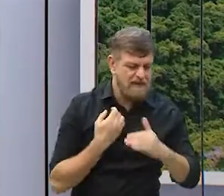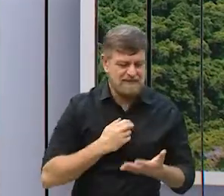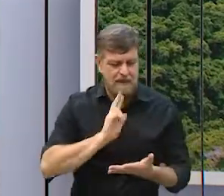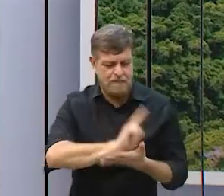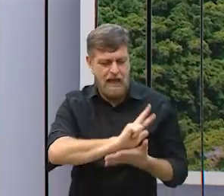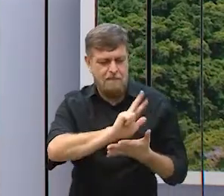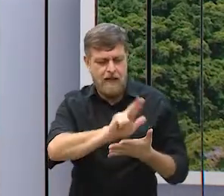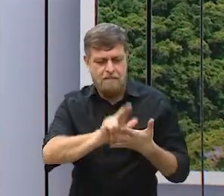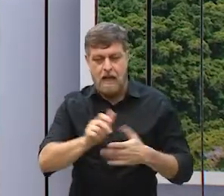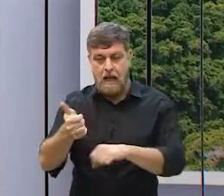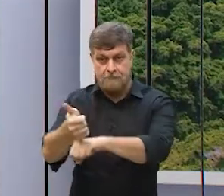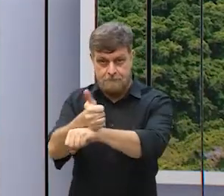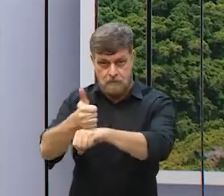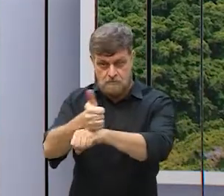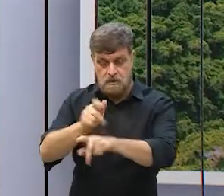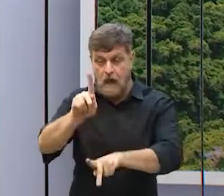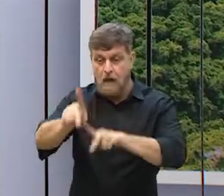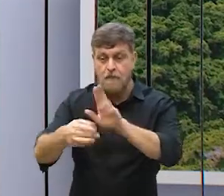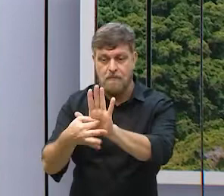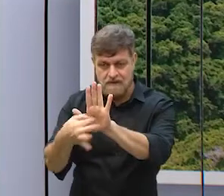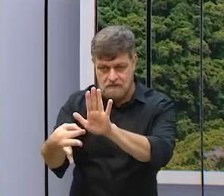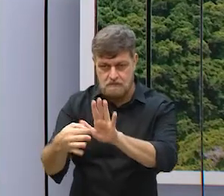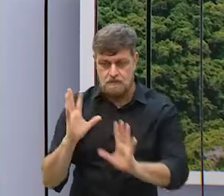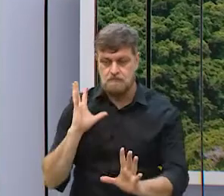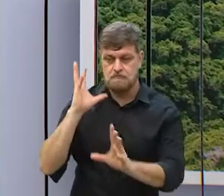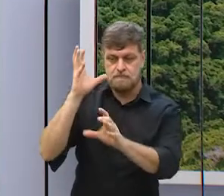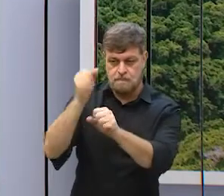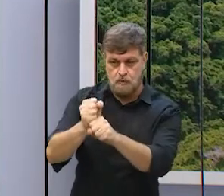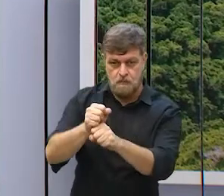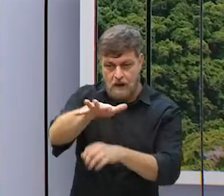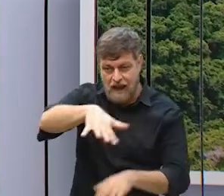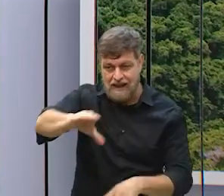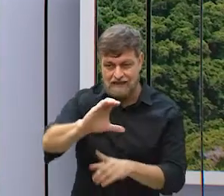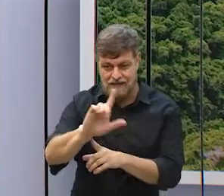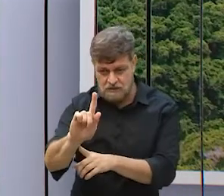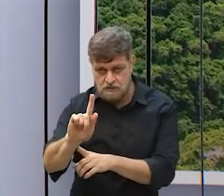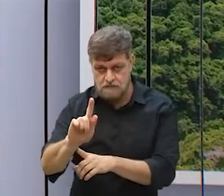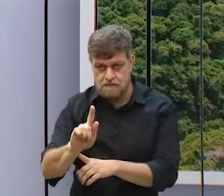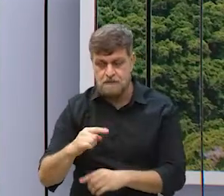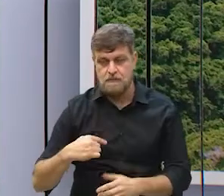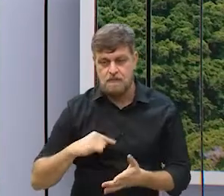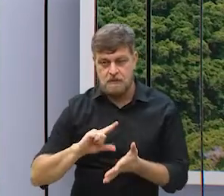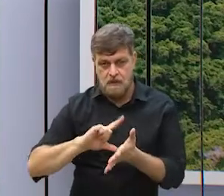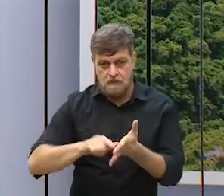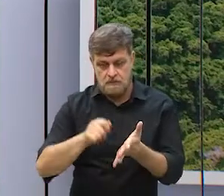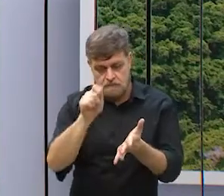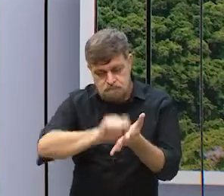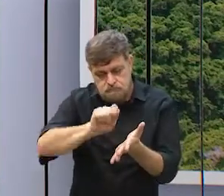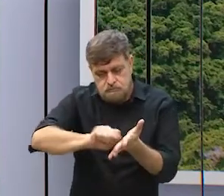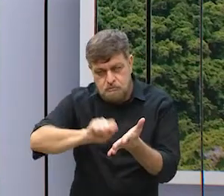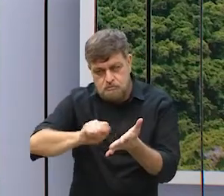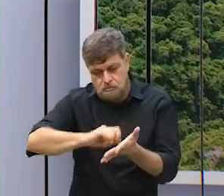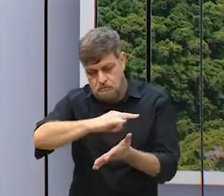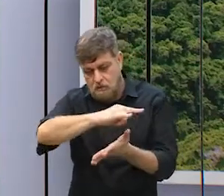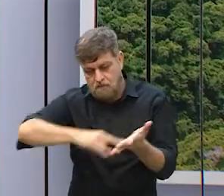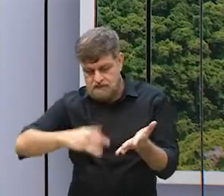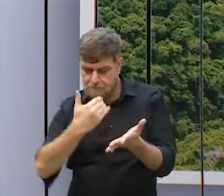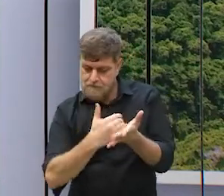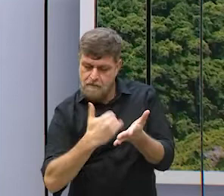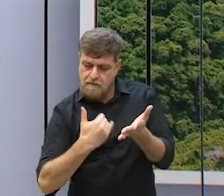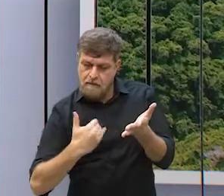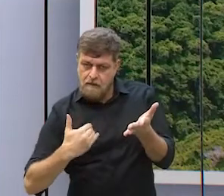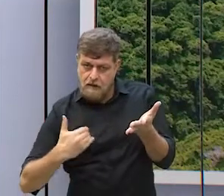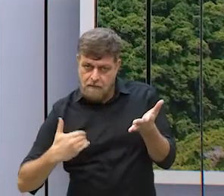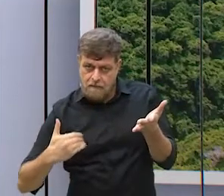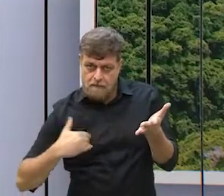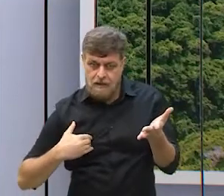dos especialistas, da população de modo geral na região, esse apanhado todo num relatório